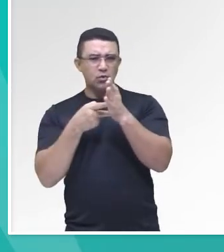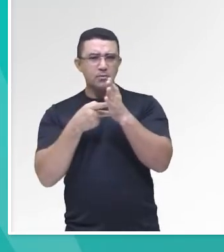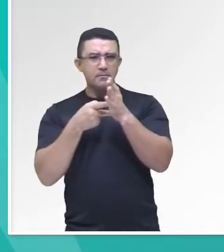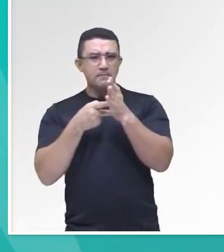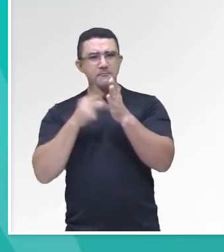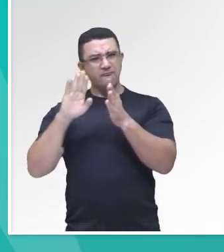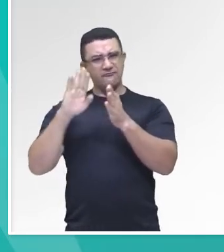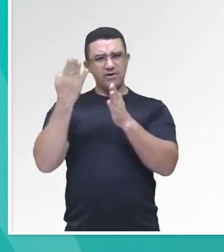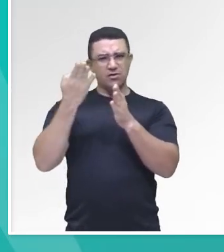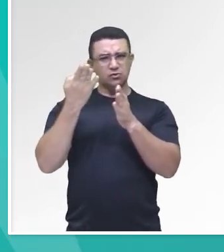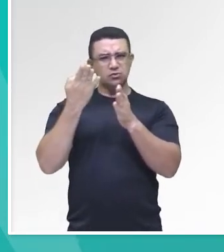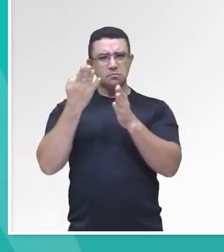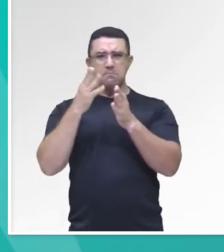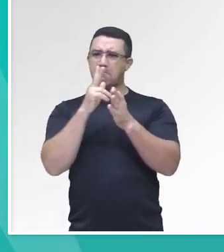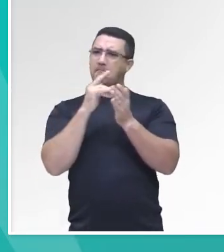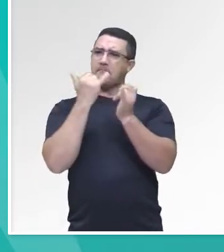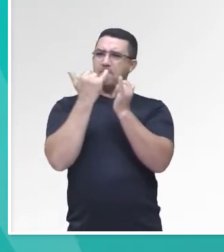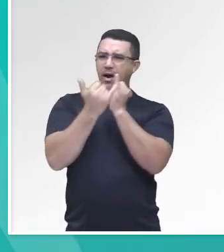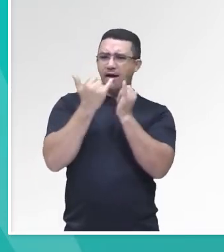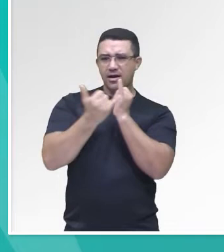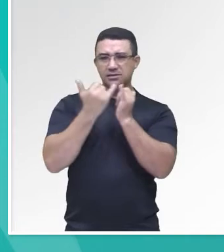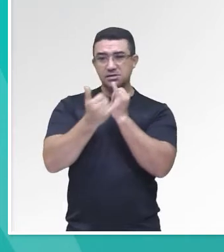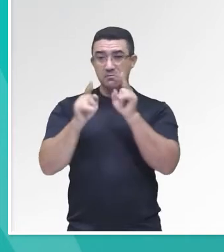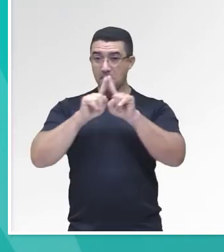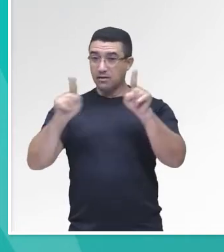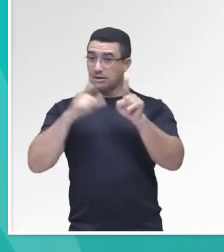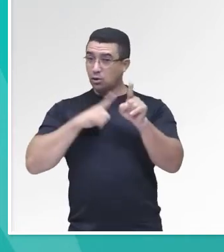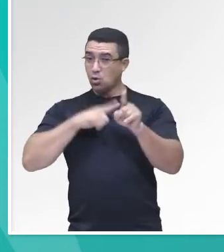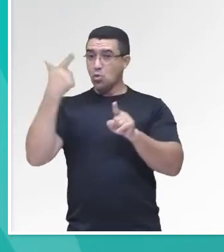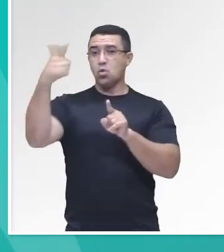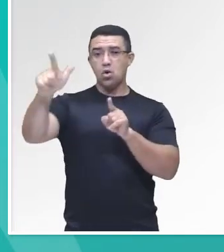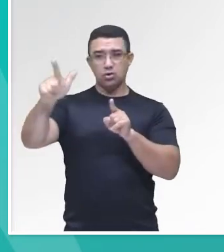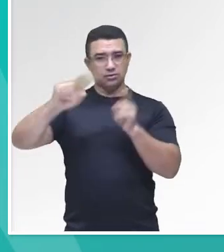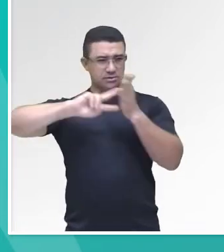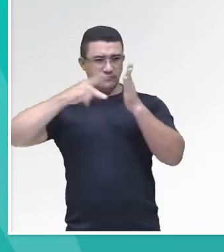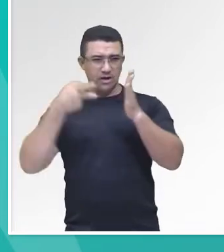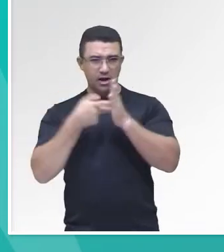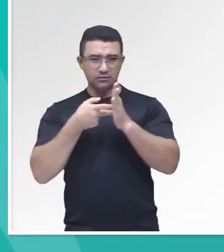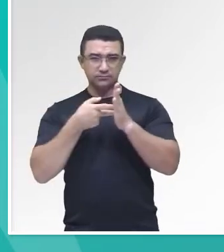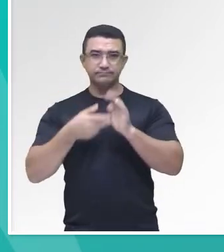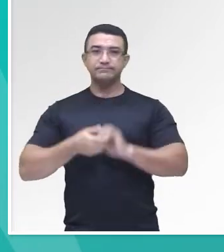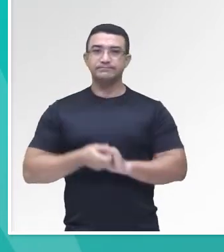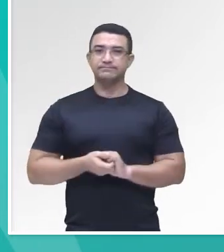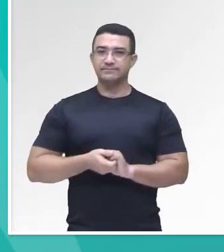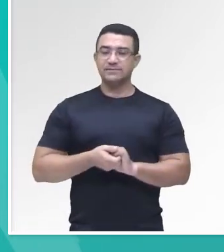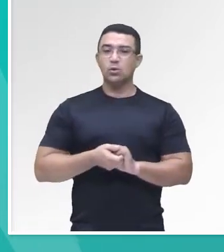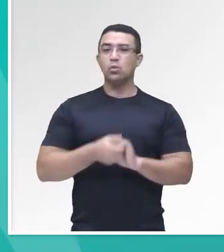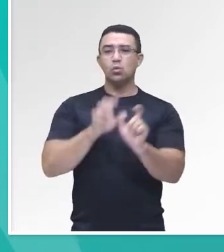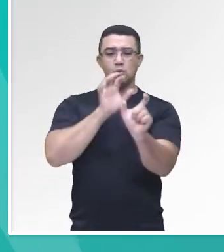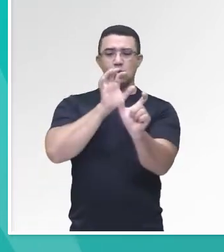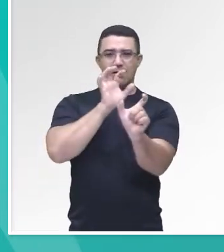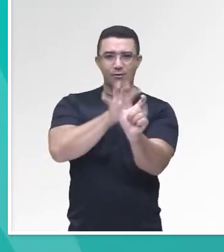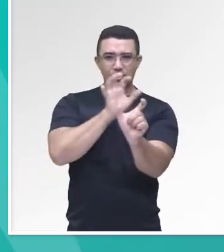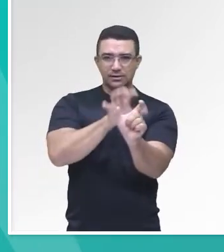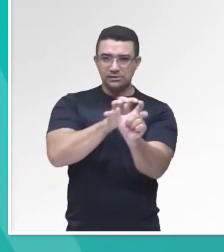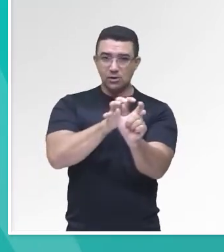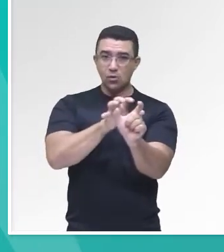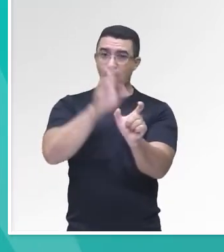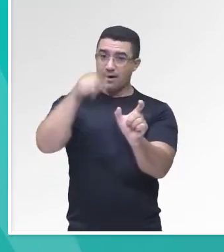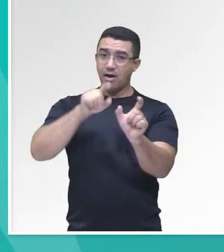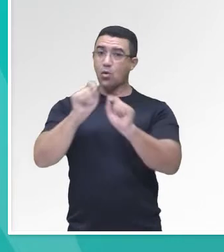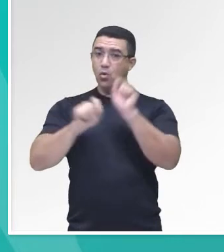né, refere-se ao uso de uma palavra com o seu significado real. Então, quando eu digo real, é